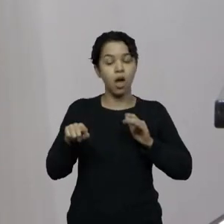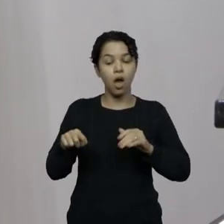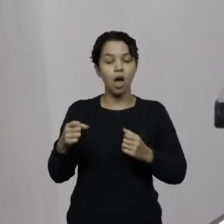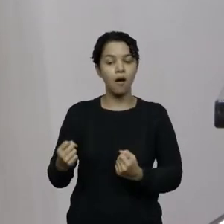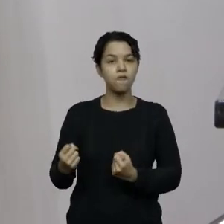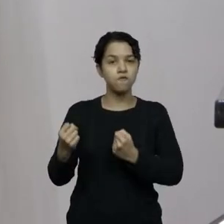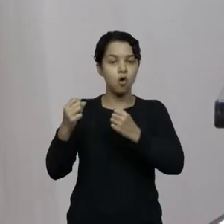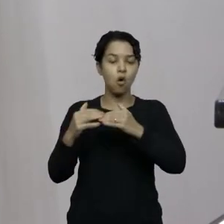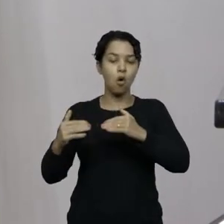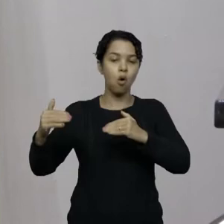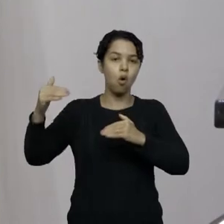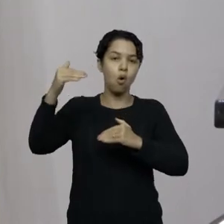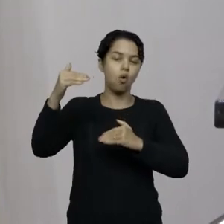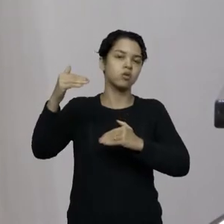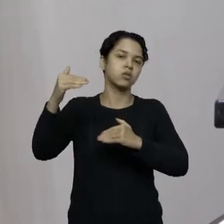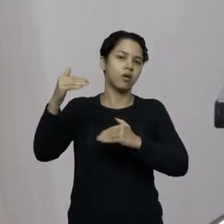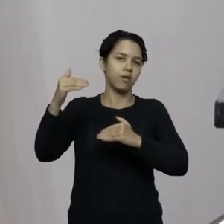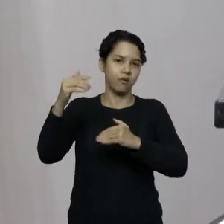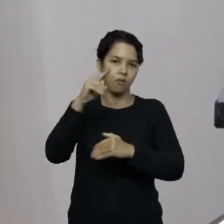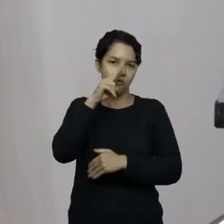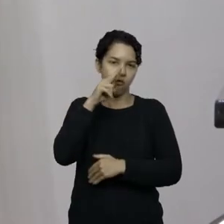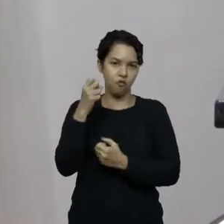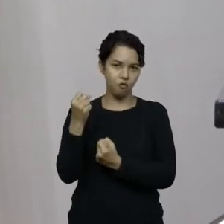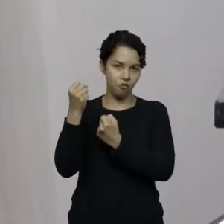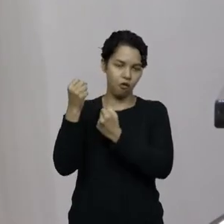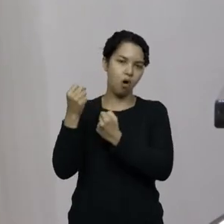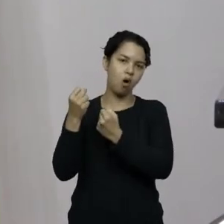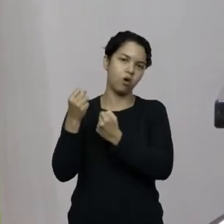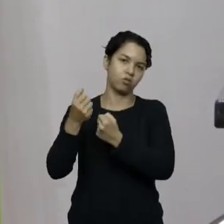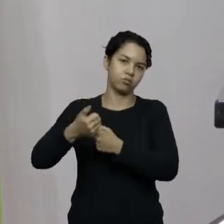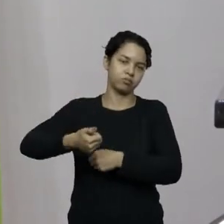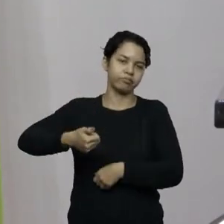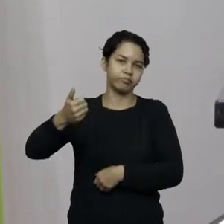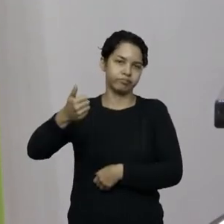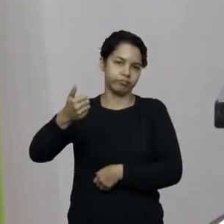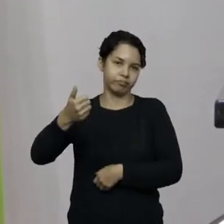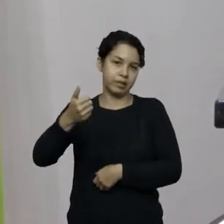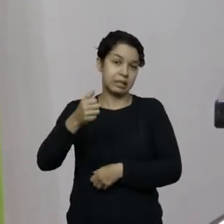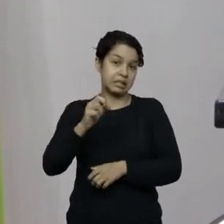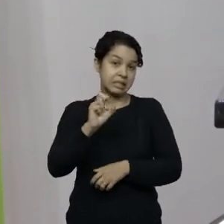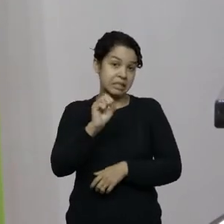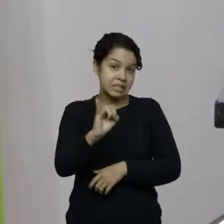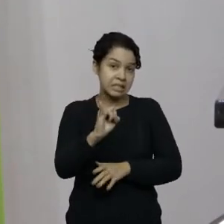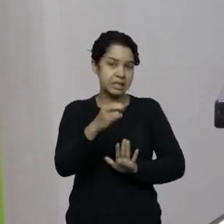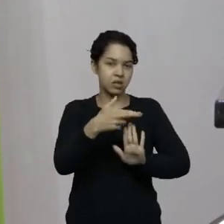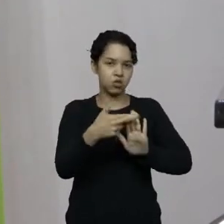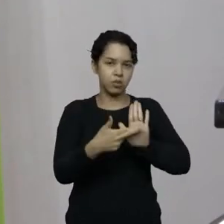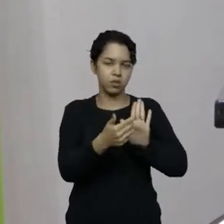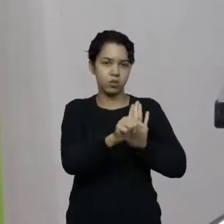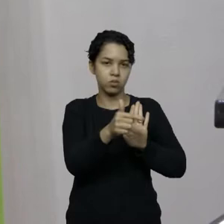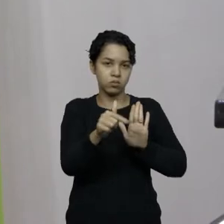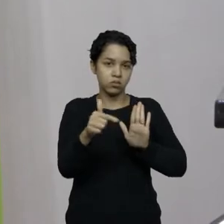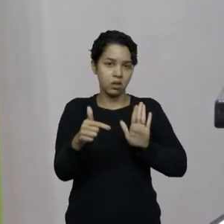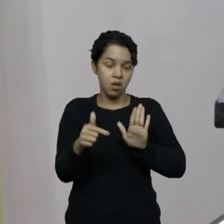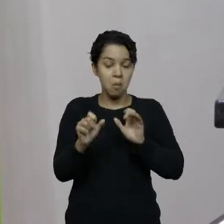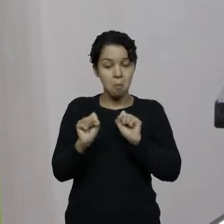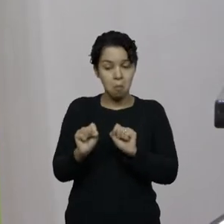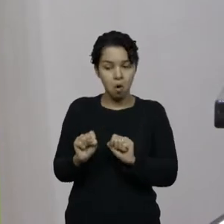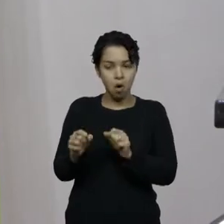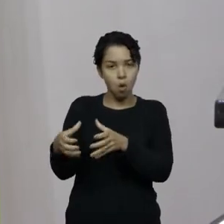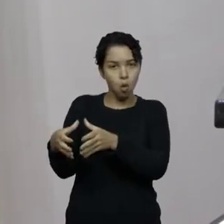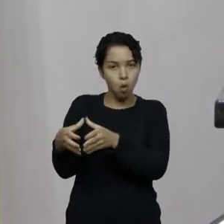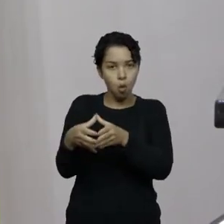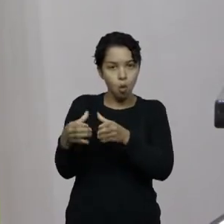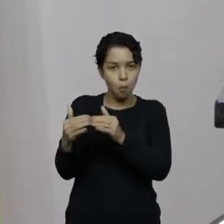forte se não houvermos um Regimento simplesmente a maioria pode se reunir numa sala e dizer que tem